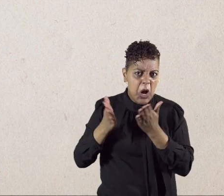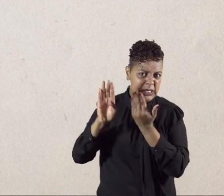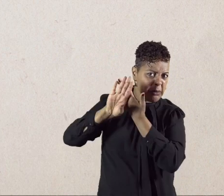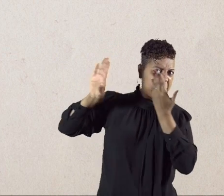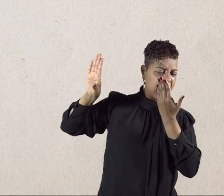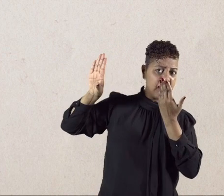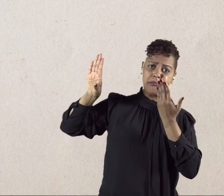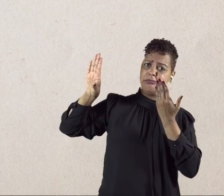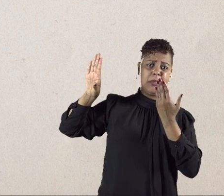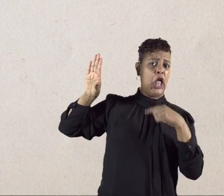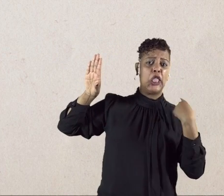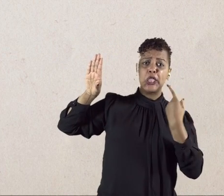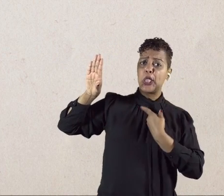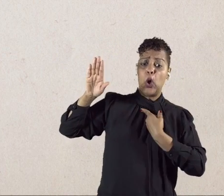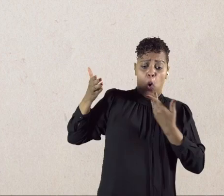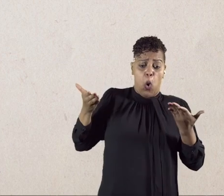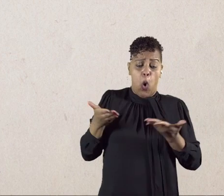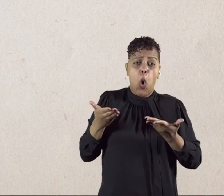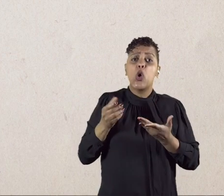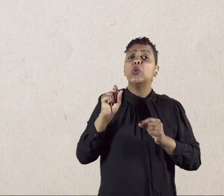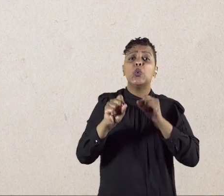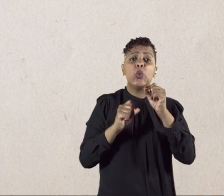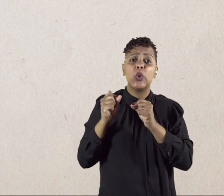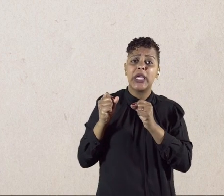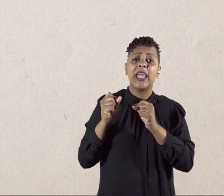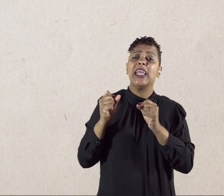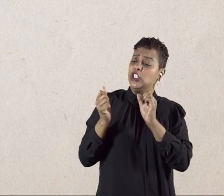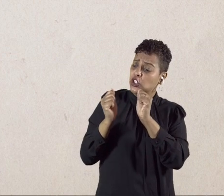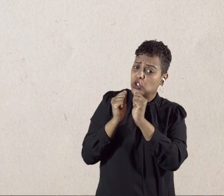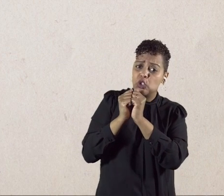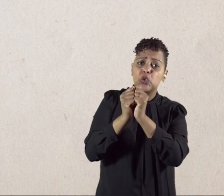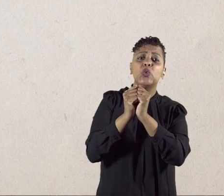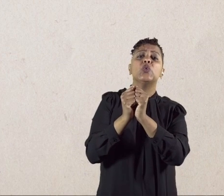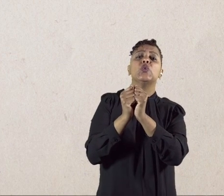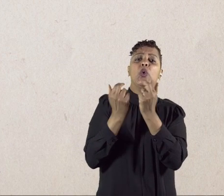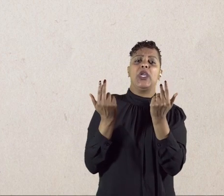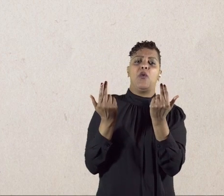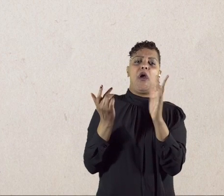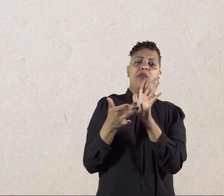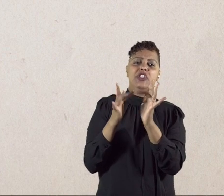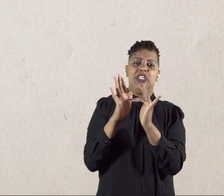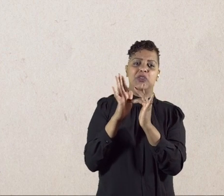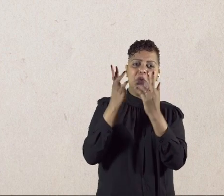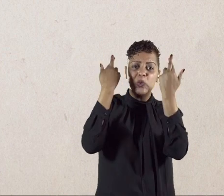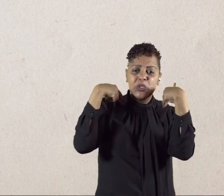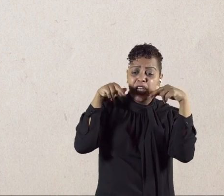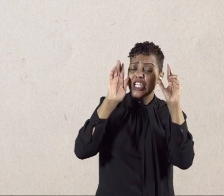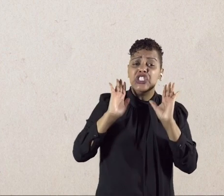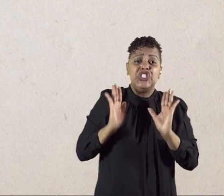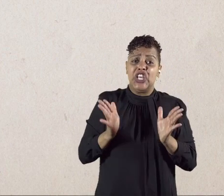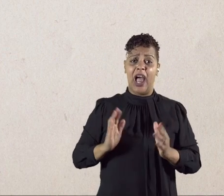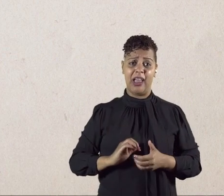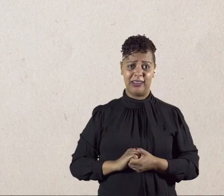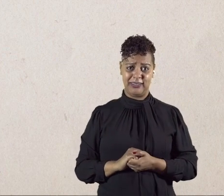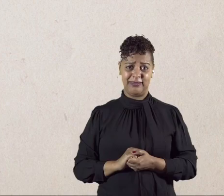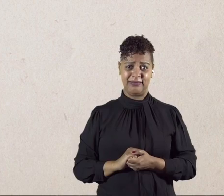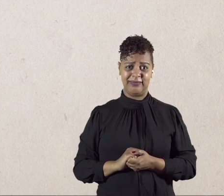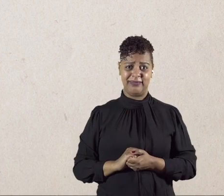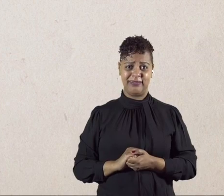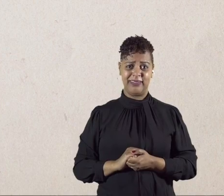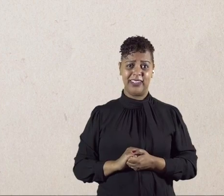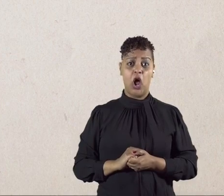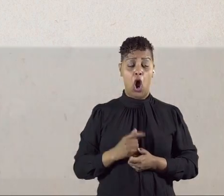dia todo fomos considerados como ovelhas para o matadouro se repita comigo